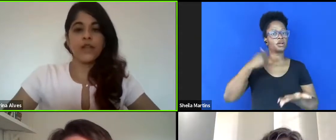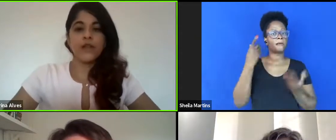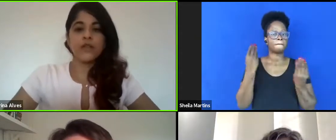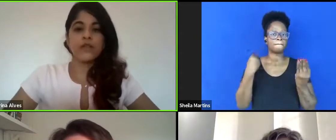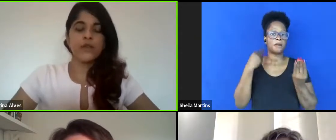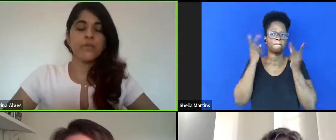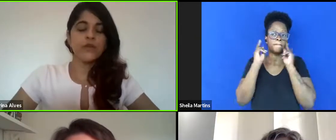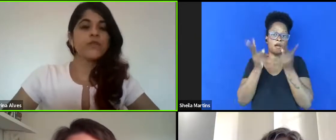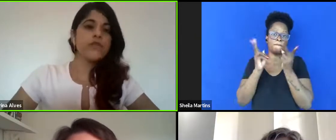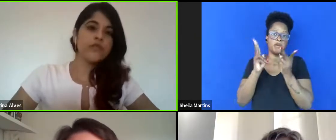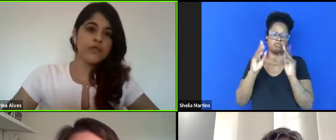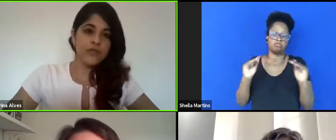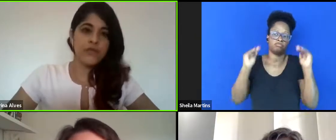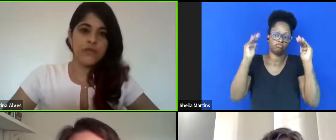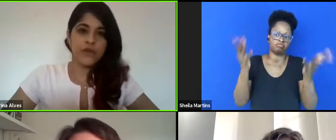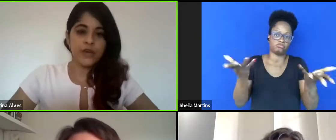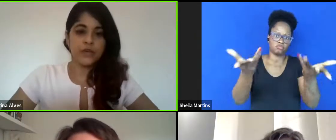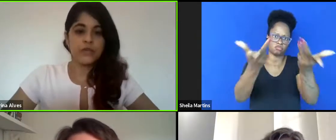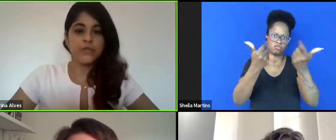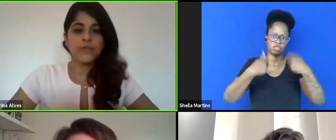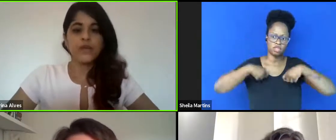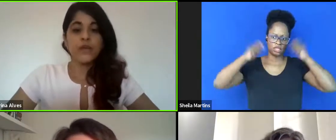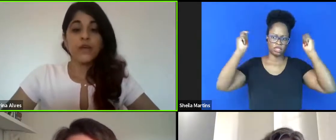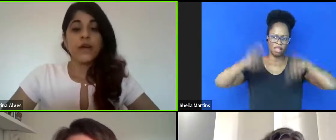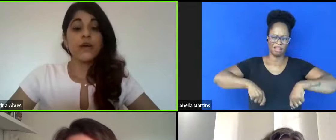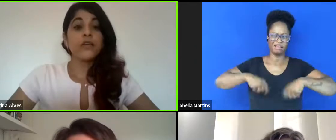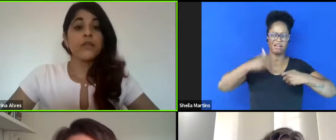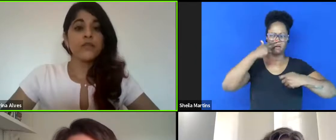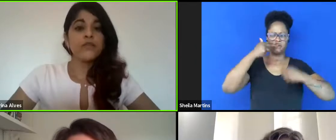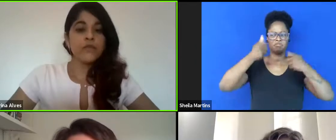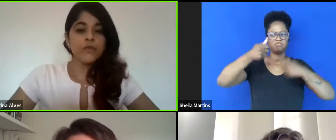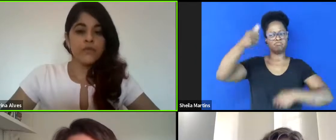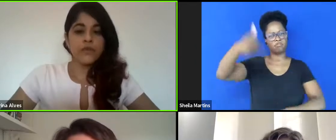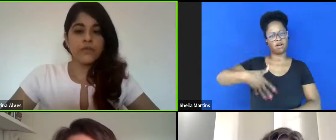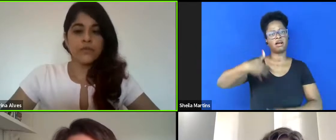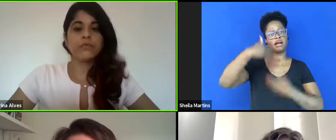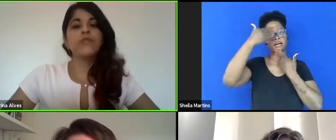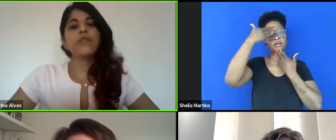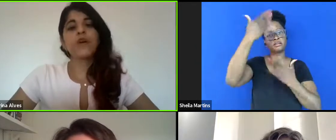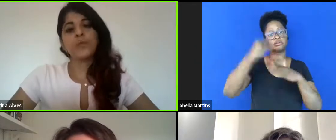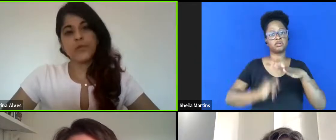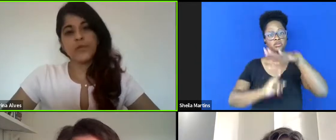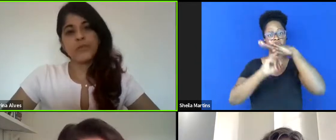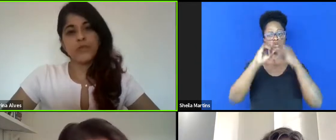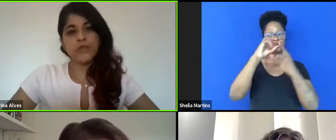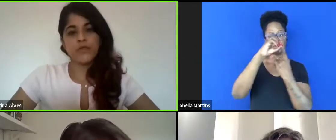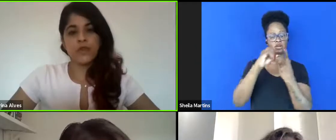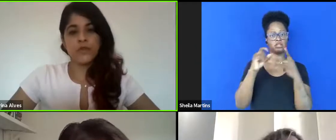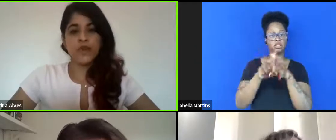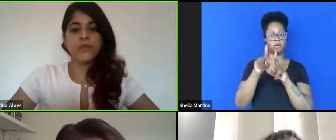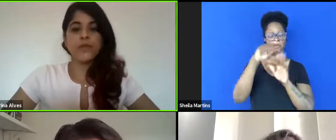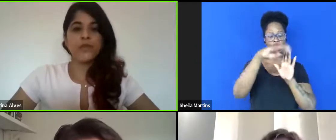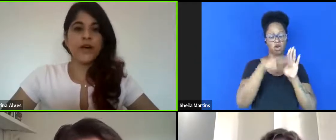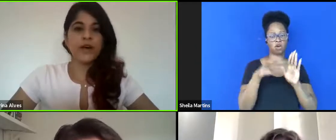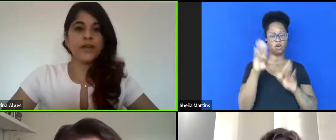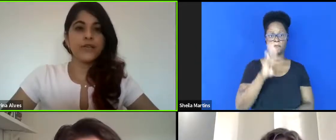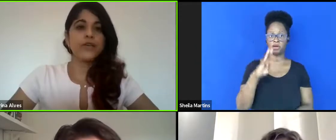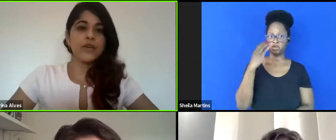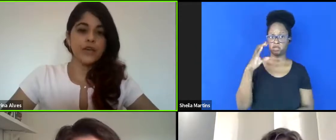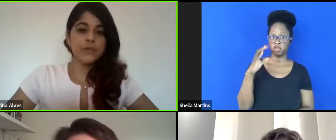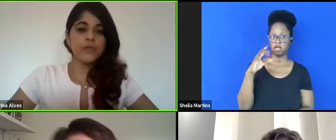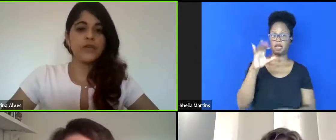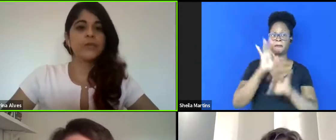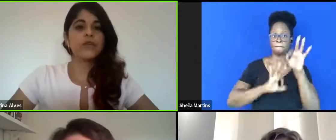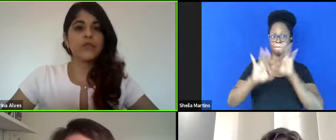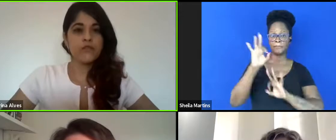mantendo a excelência em meio às condições tão adversas. Agradeço ao Instituto Oswaldo Cruz, ao Programa de Biologia Celular e Molecular e